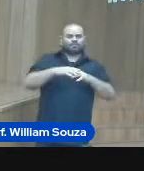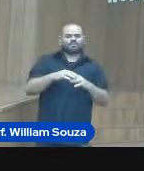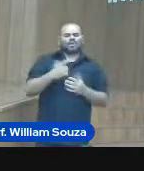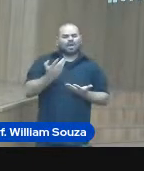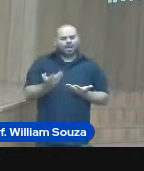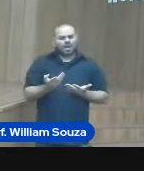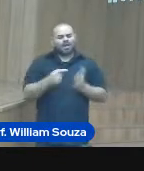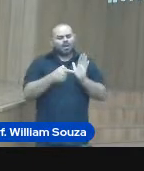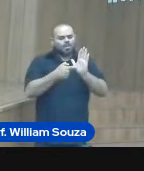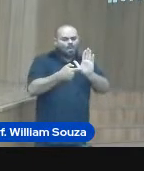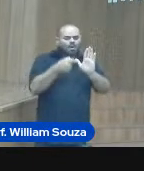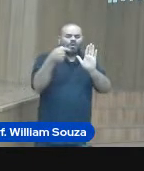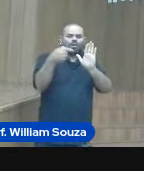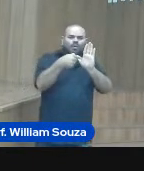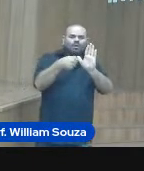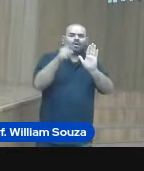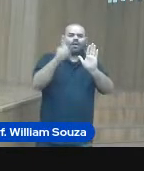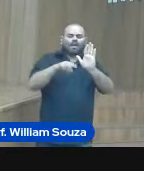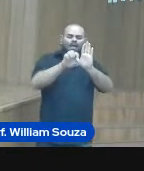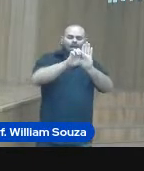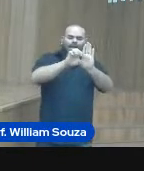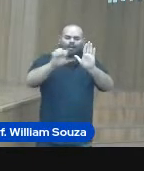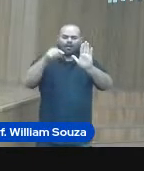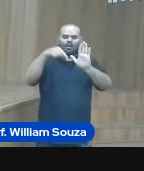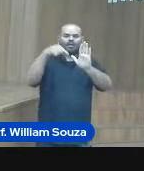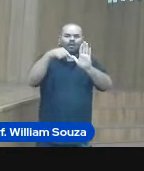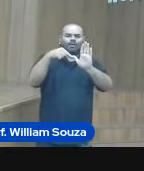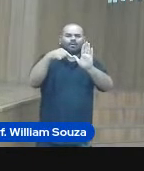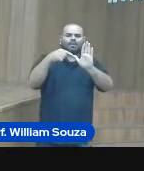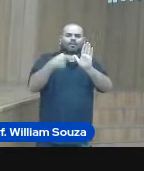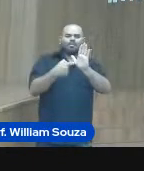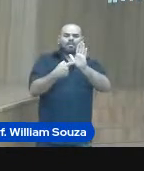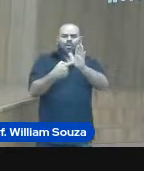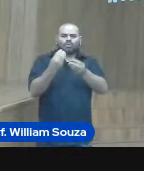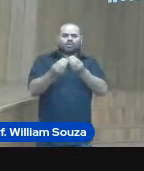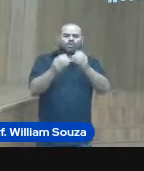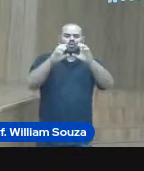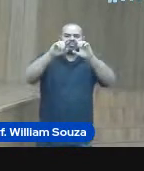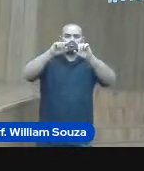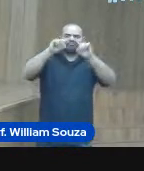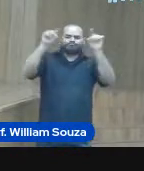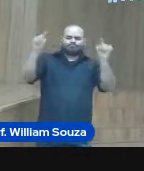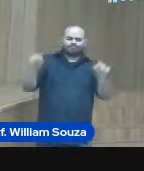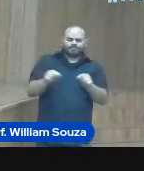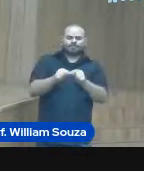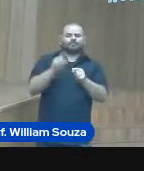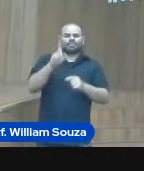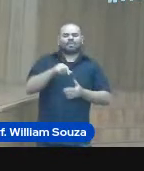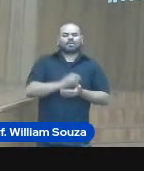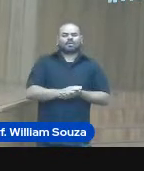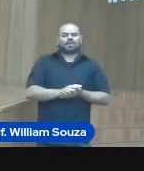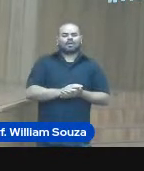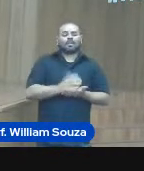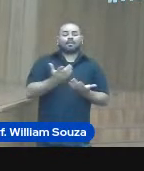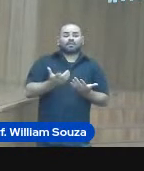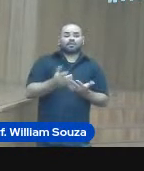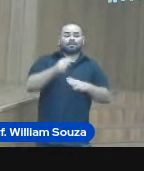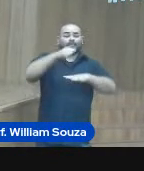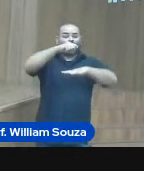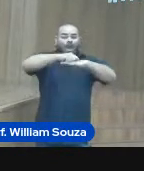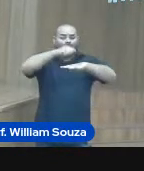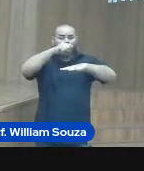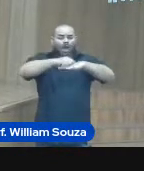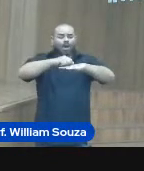essa equação define uma circunferência. Então, esse tipo de abordagem algébrica aos